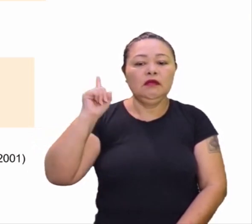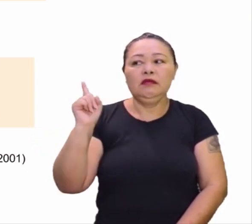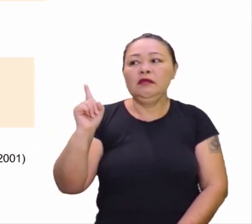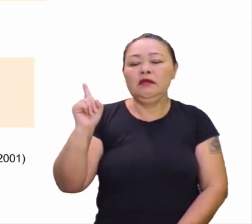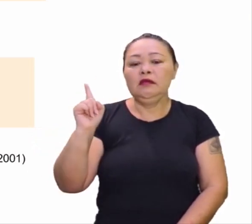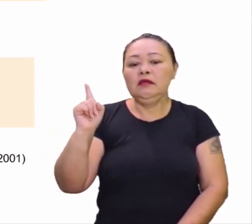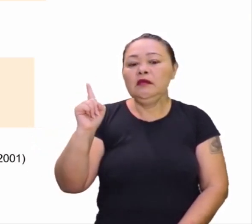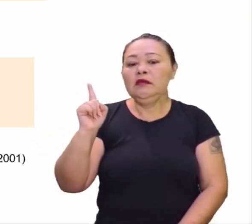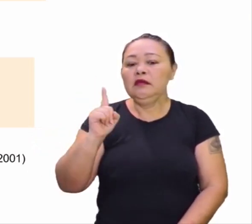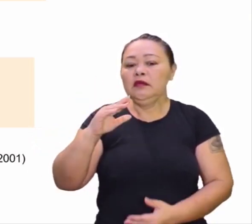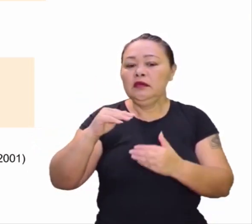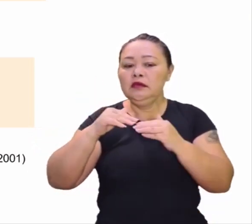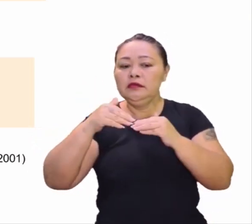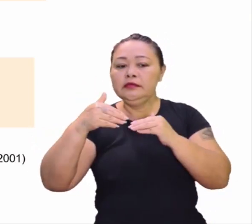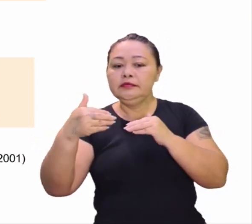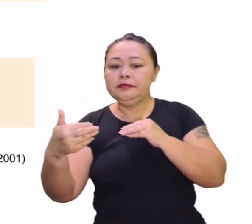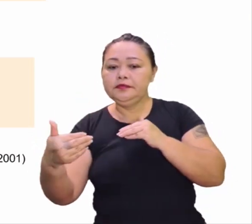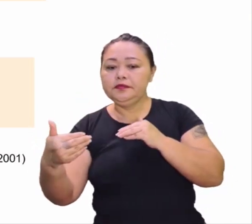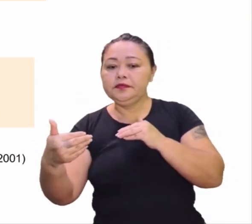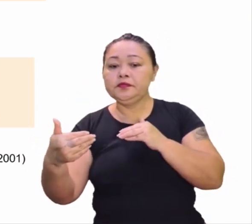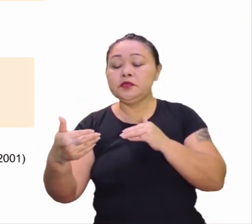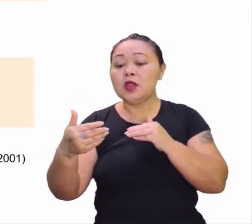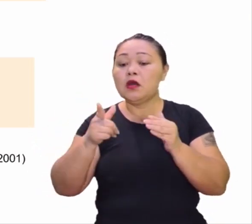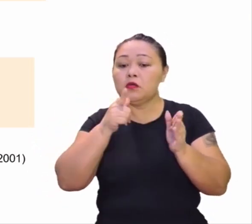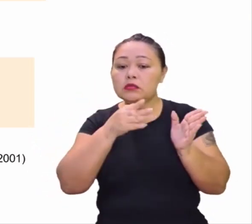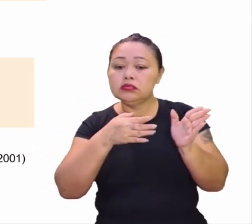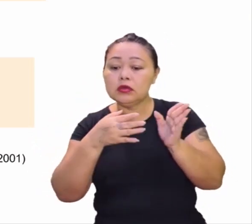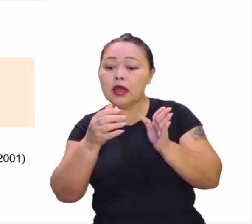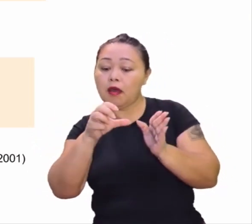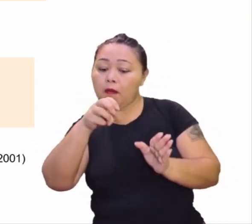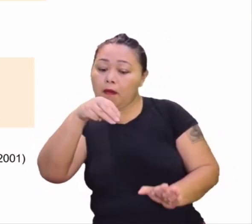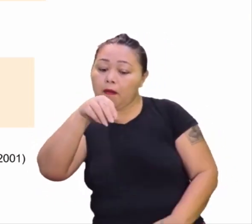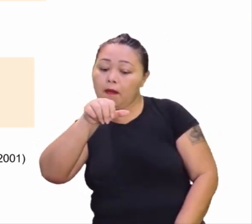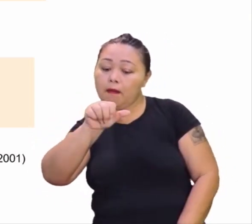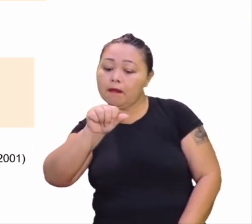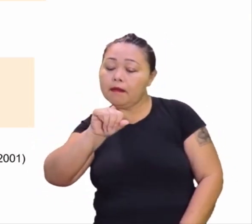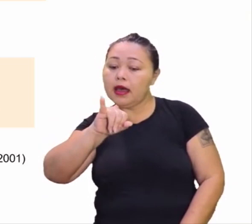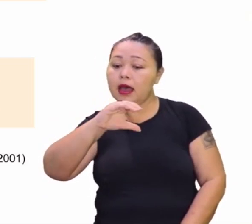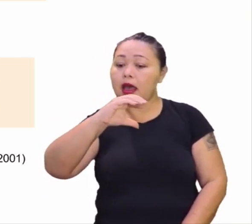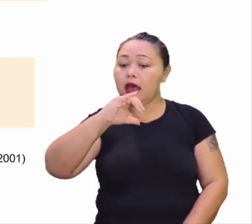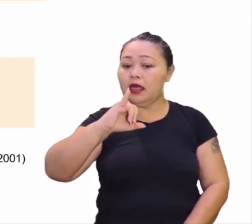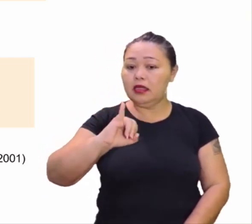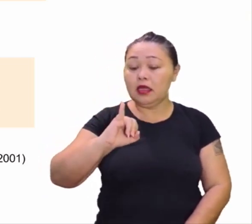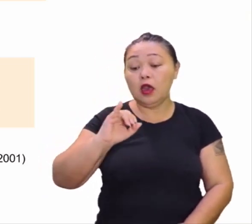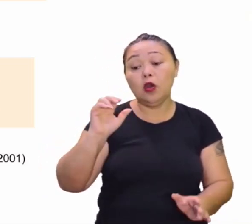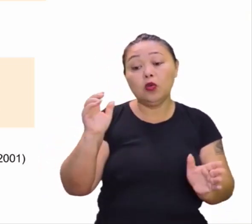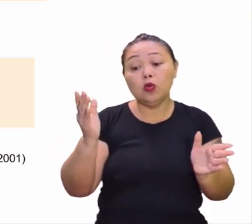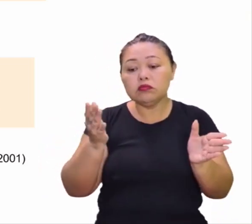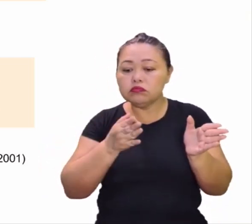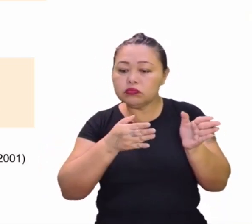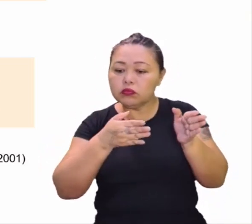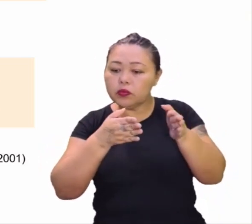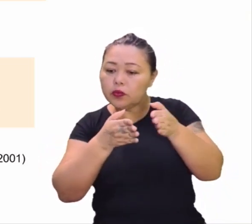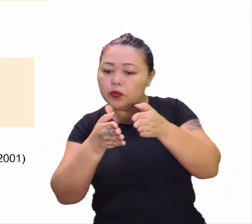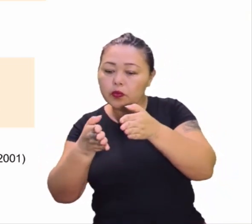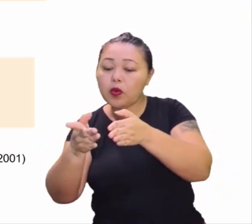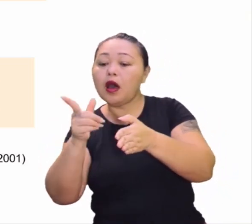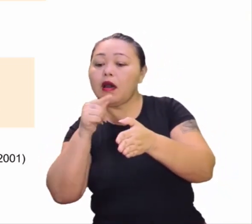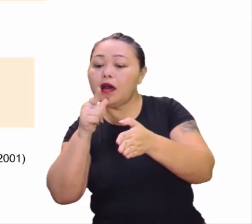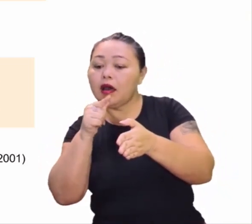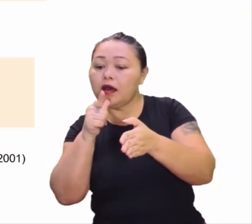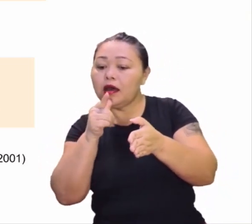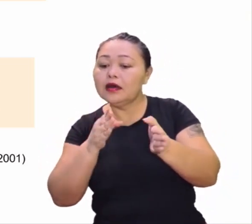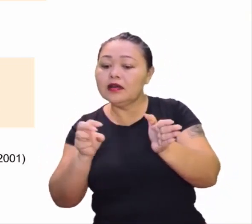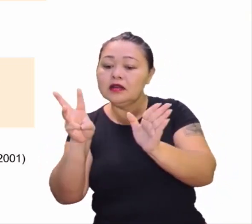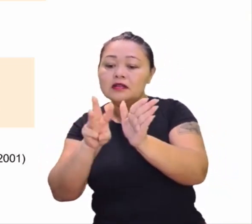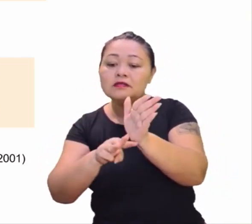aí a confluência do Igarapé mais Si com o Rio Madeira. Então, nesse ponto setentrional, a gente